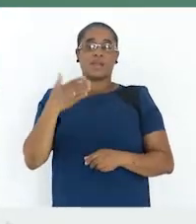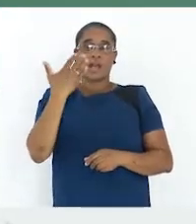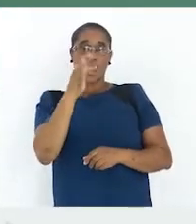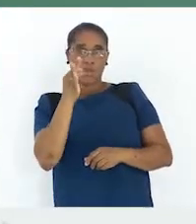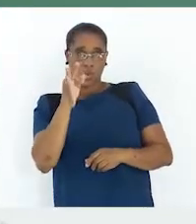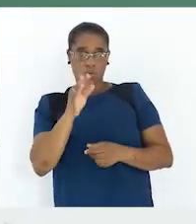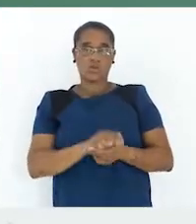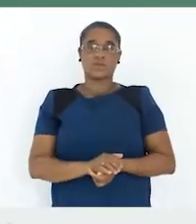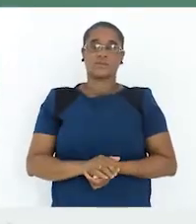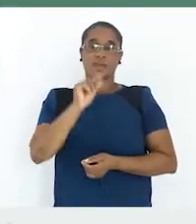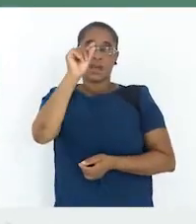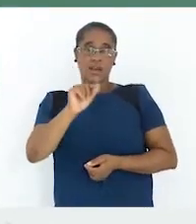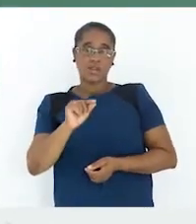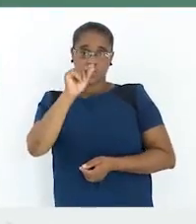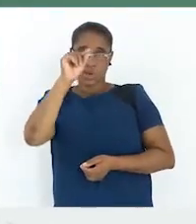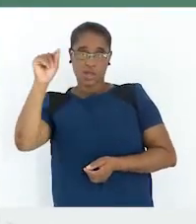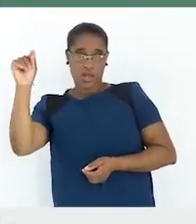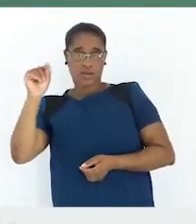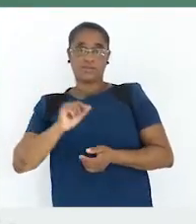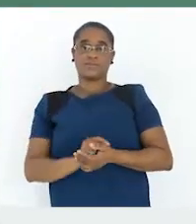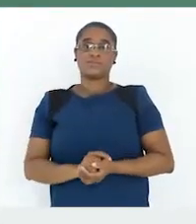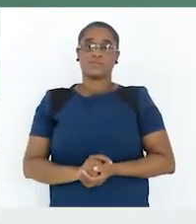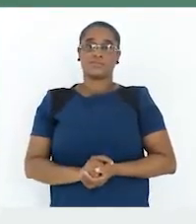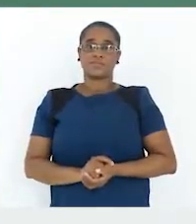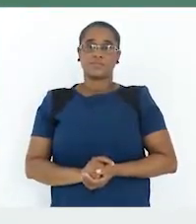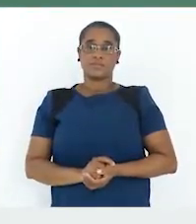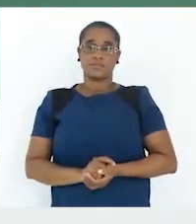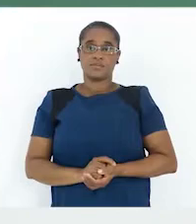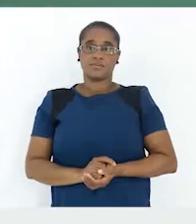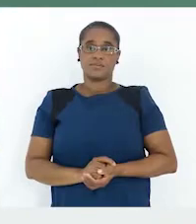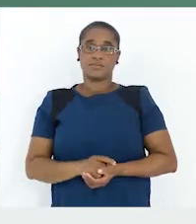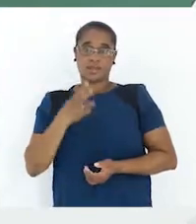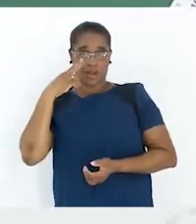raiz quadrada de... Já vi que dá